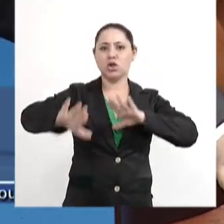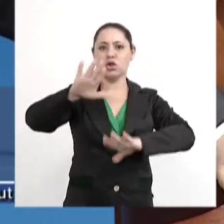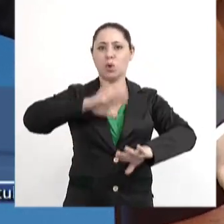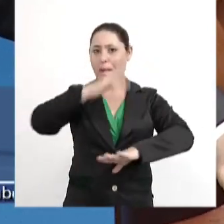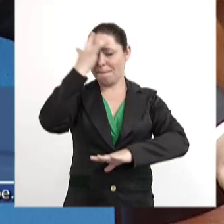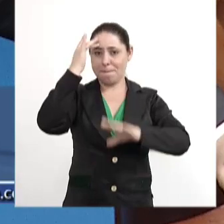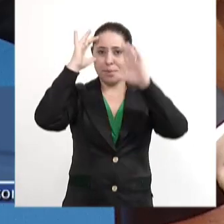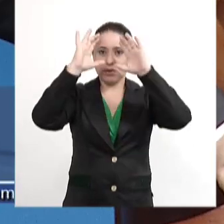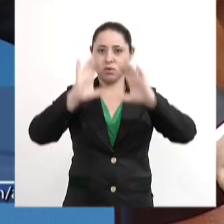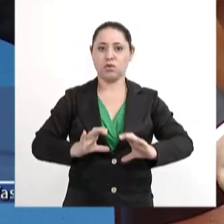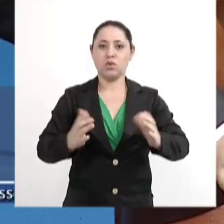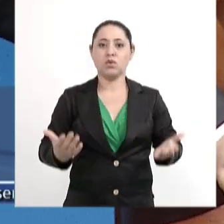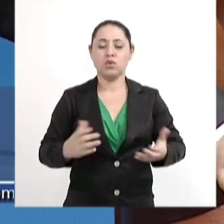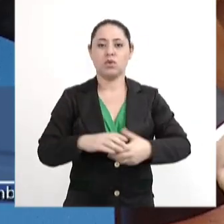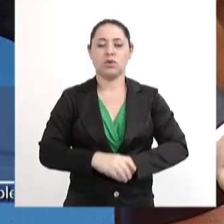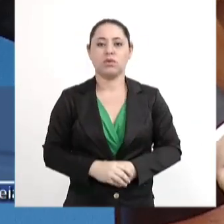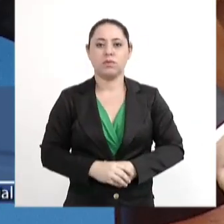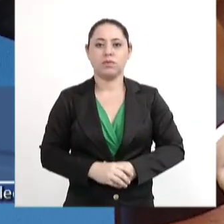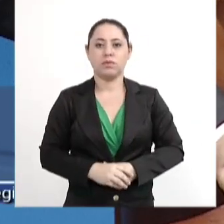um cidadão